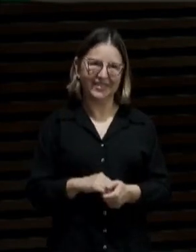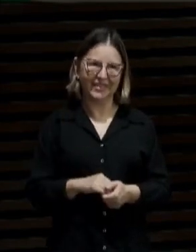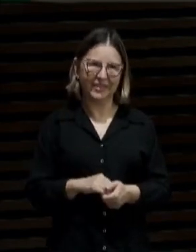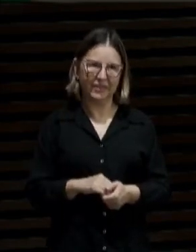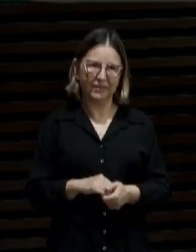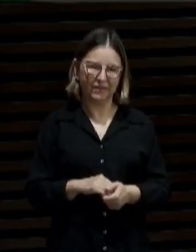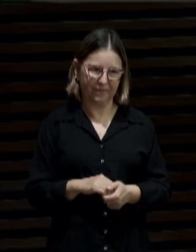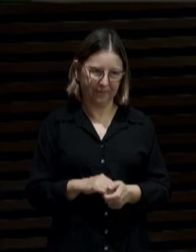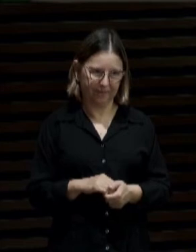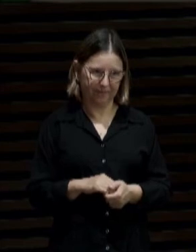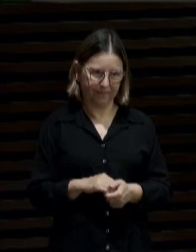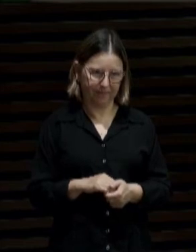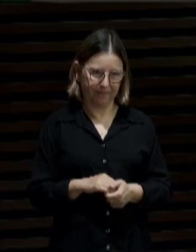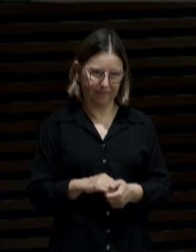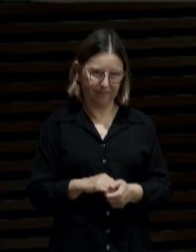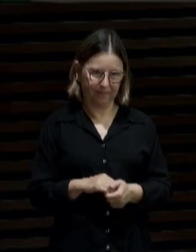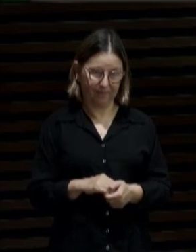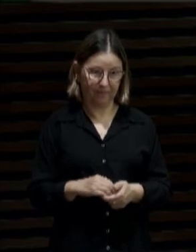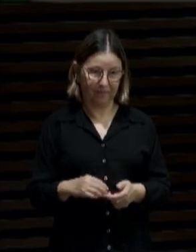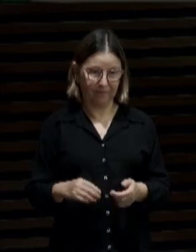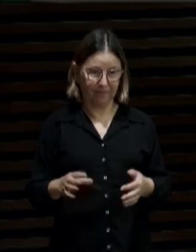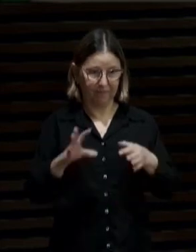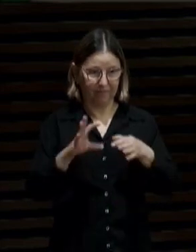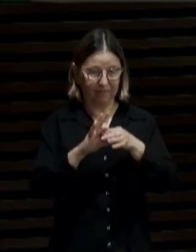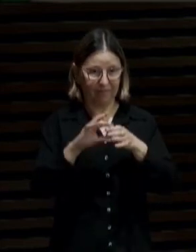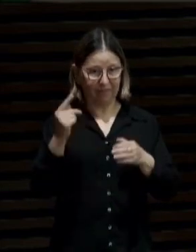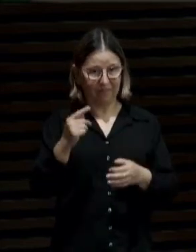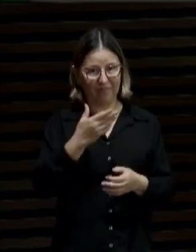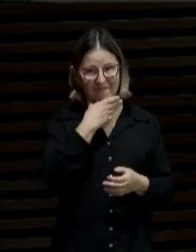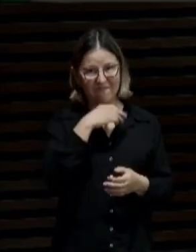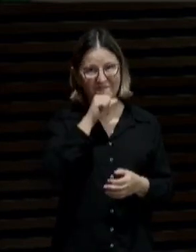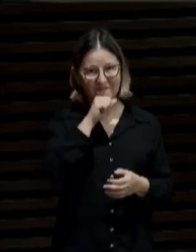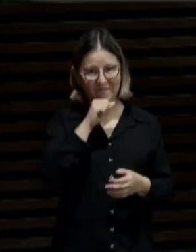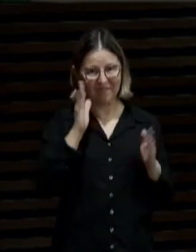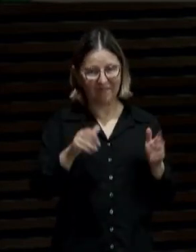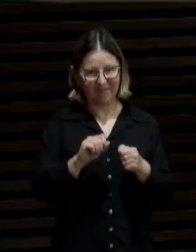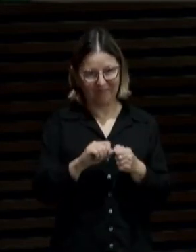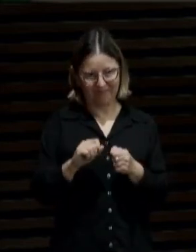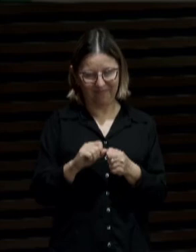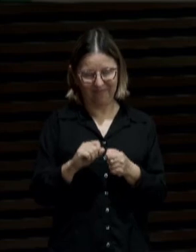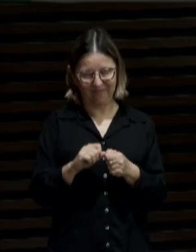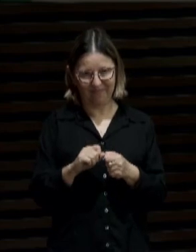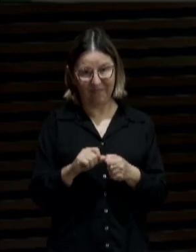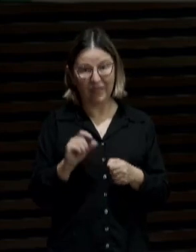Primeiro Paulo vai falar aqui, uma aliança que Deus faz, está feita. E depois ele vai falar do que Deus estava